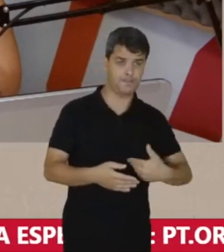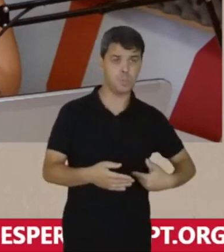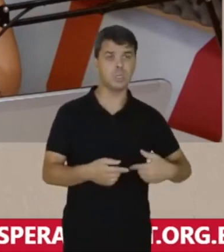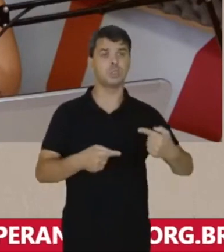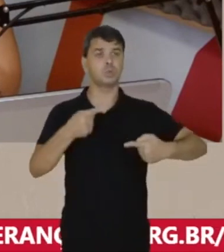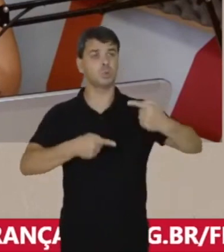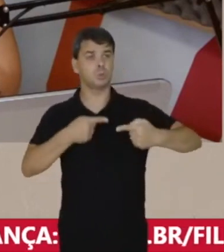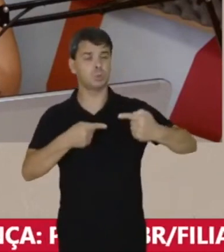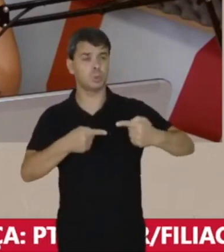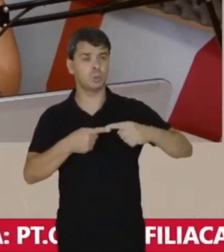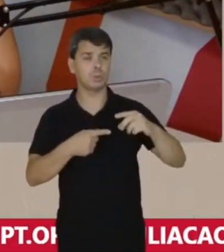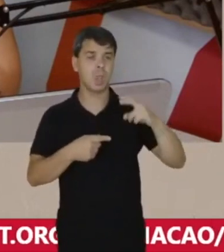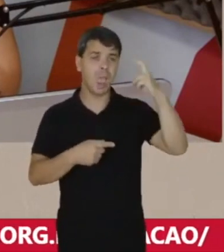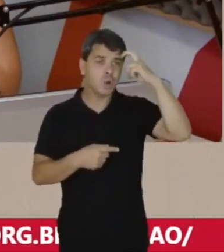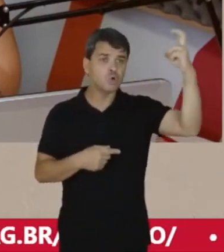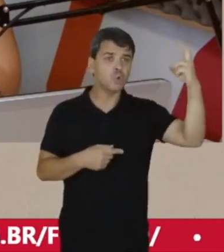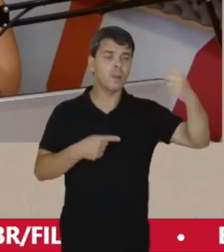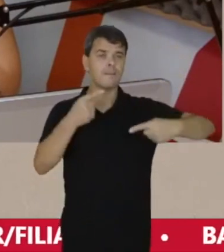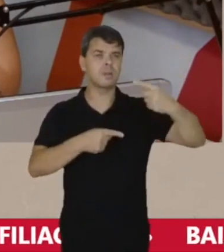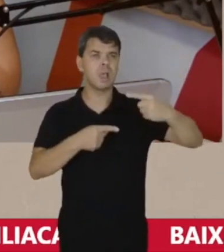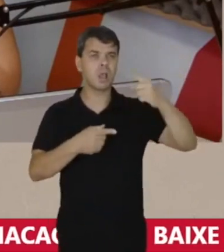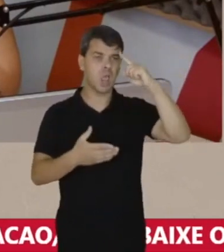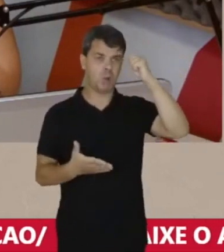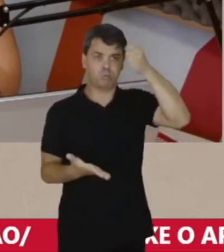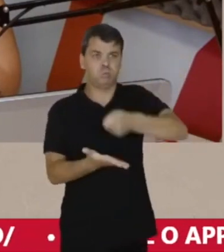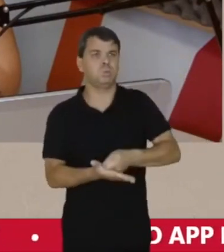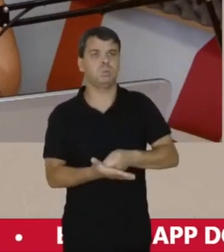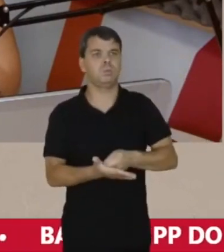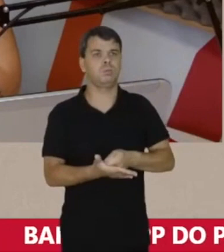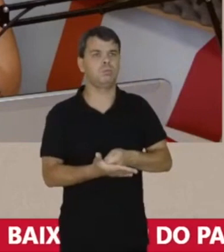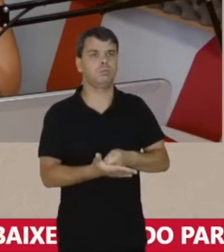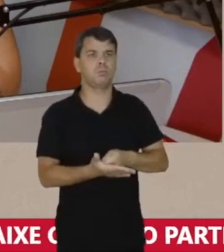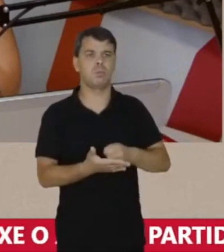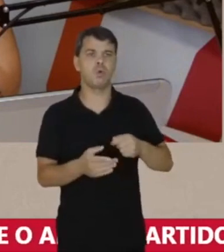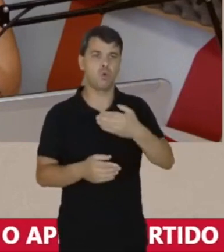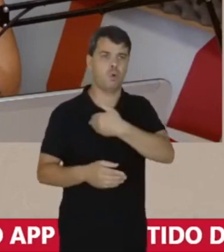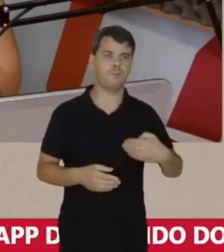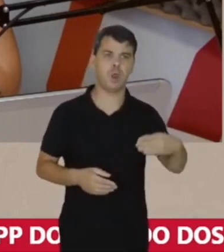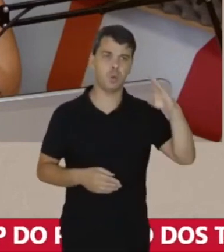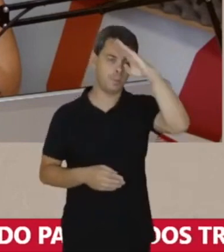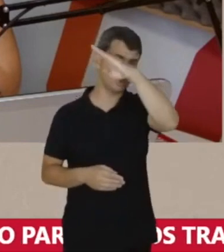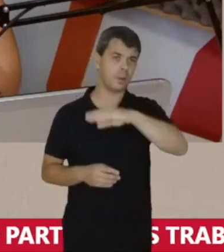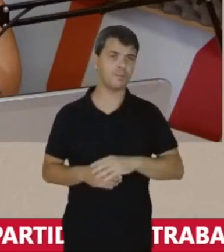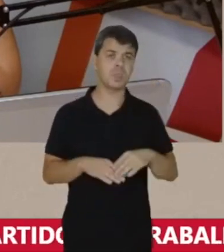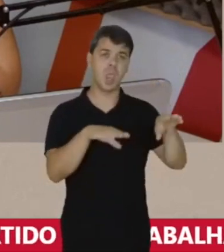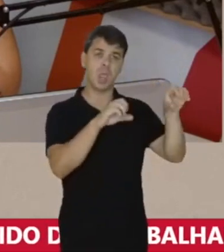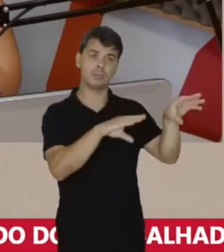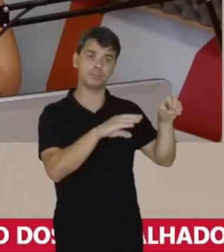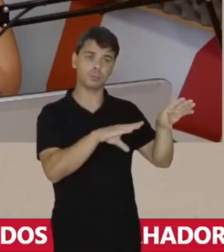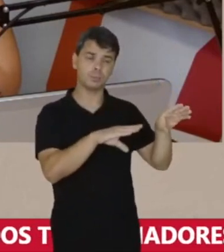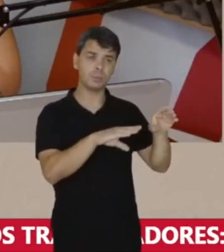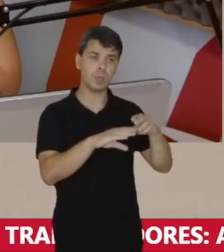mudar essa cultura política autoritária que aí está. Então, educação, para mim, é um